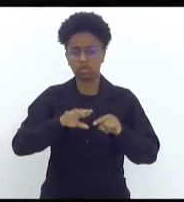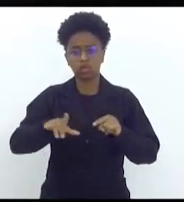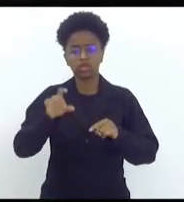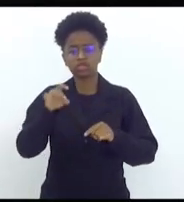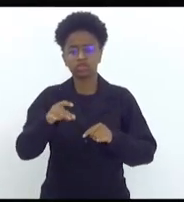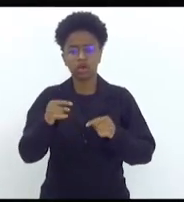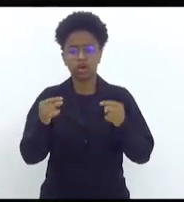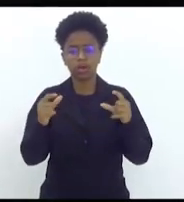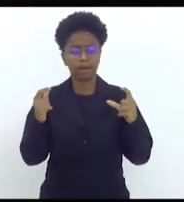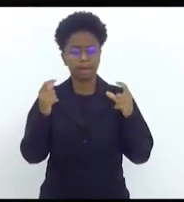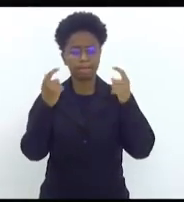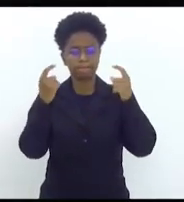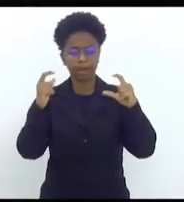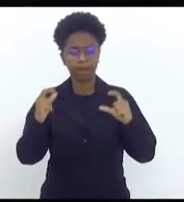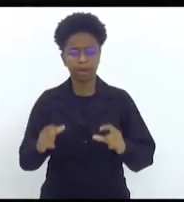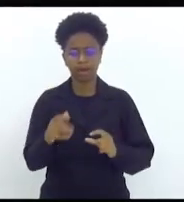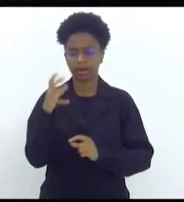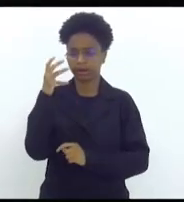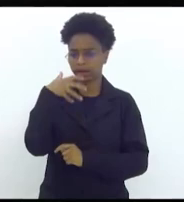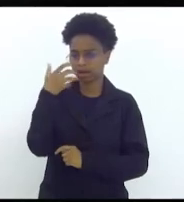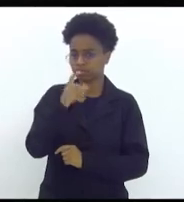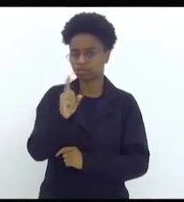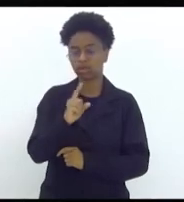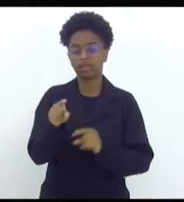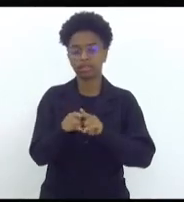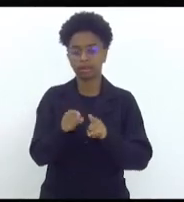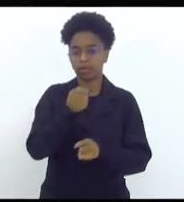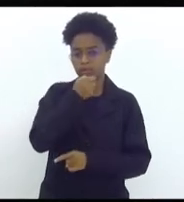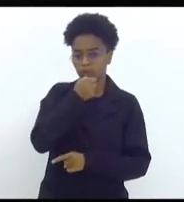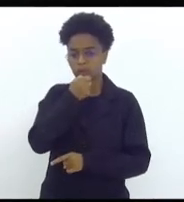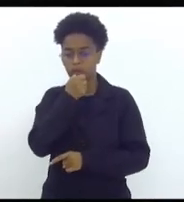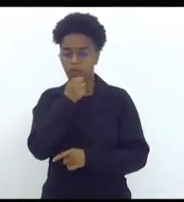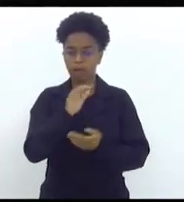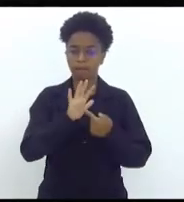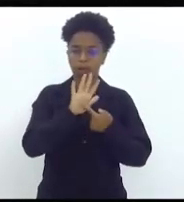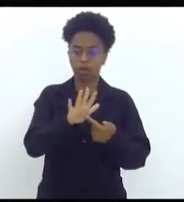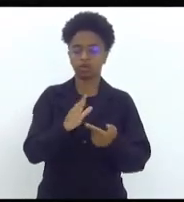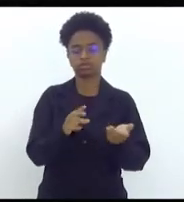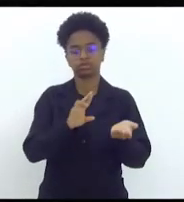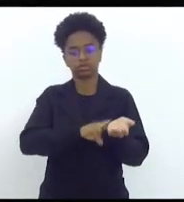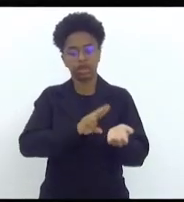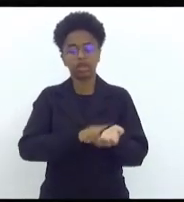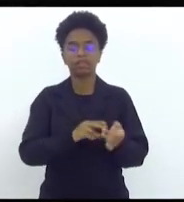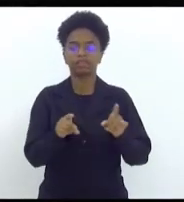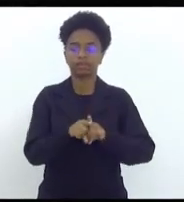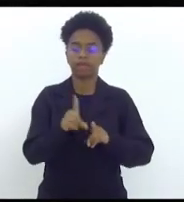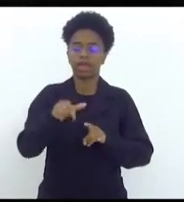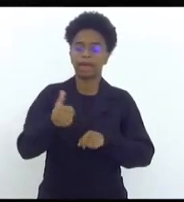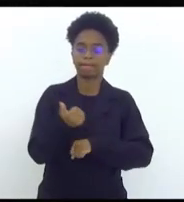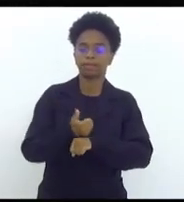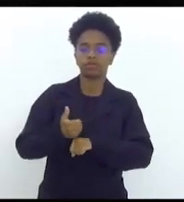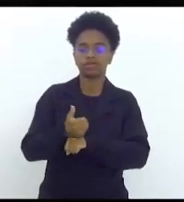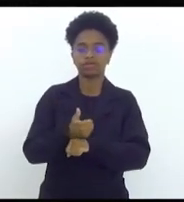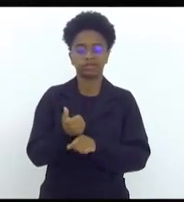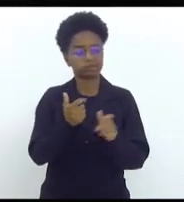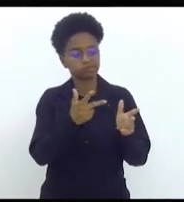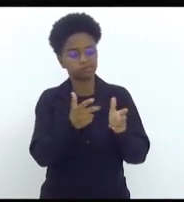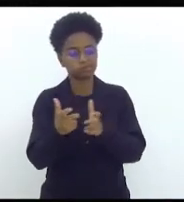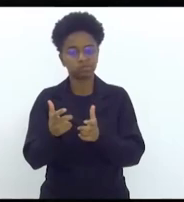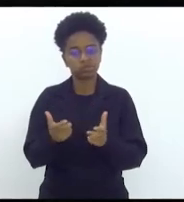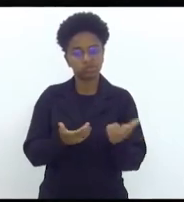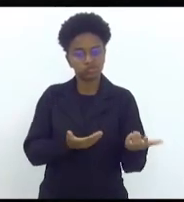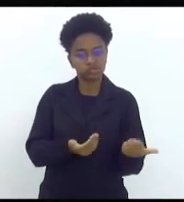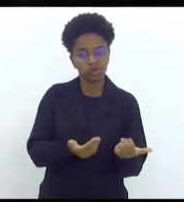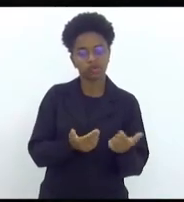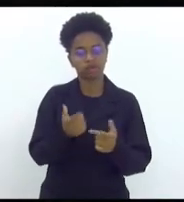Rima ou do canto Mas é também o bitch Maker que é uma profissão hoje vista e sonhada pelos nossos